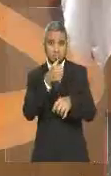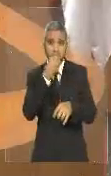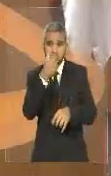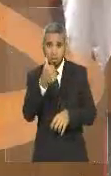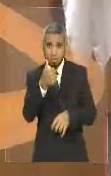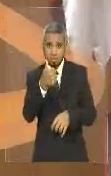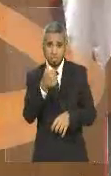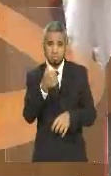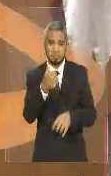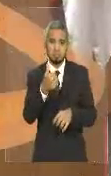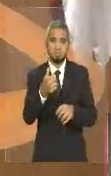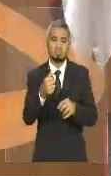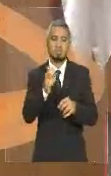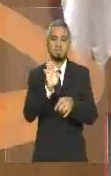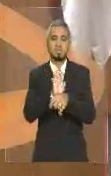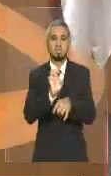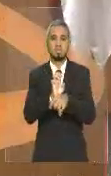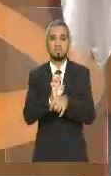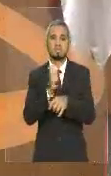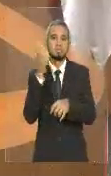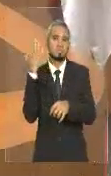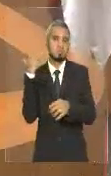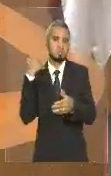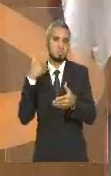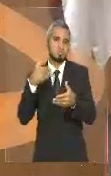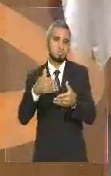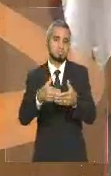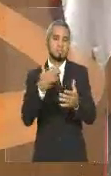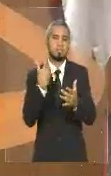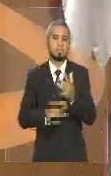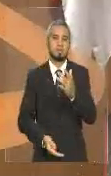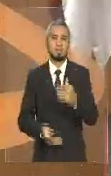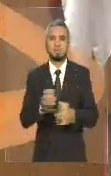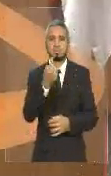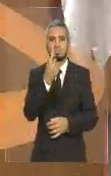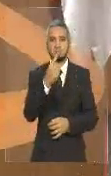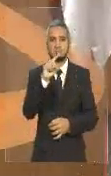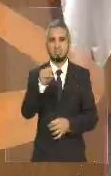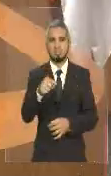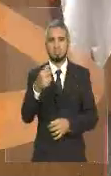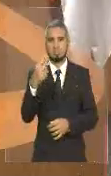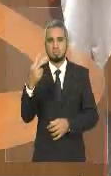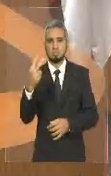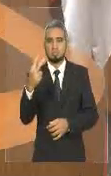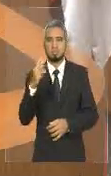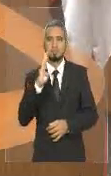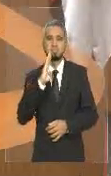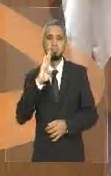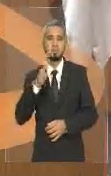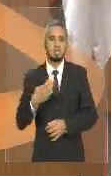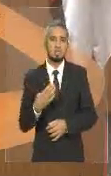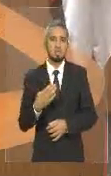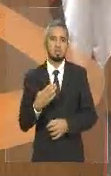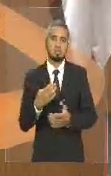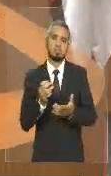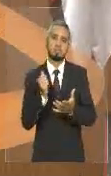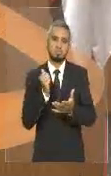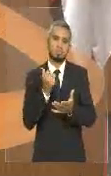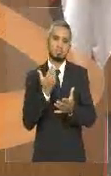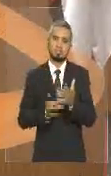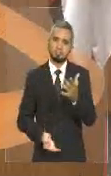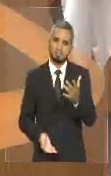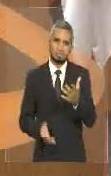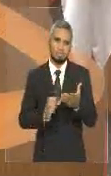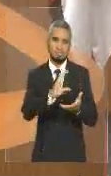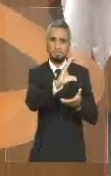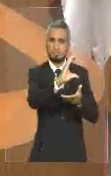2 anos 1,2 bilhão em repasses constitucionais, não